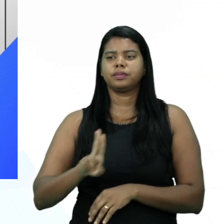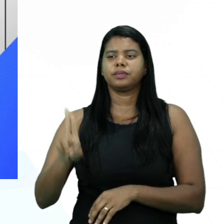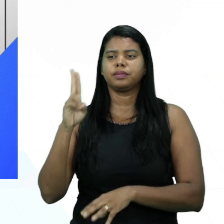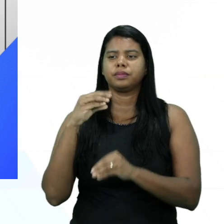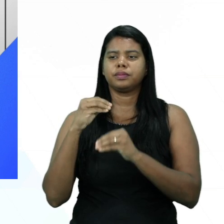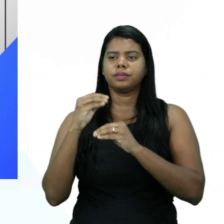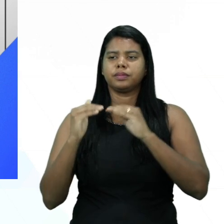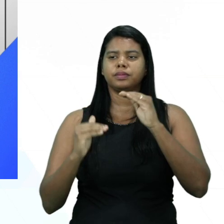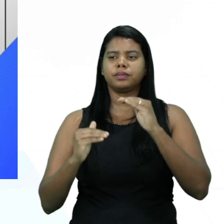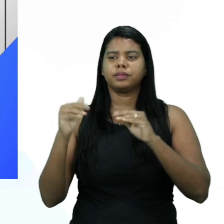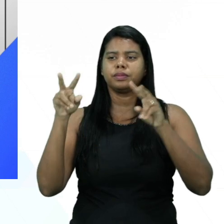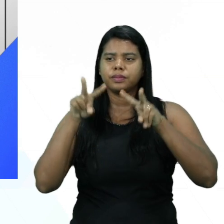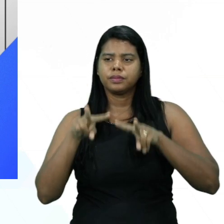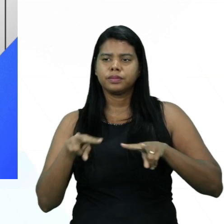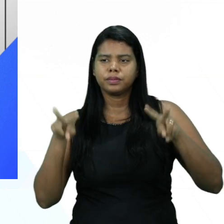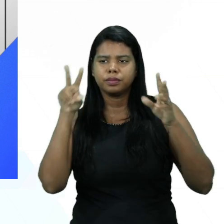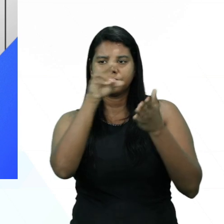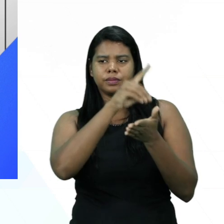equilíbrio visual no design.